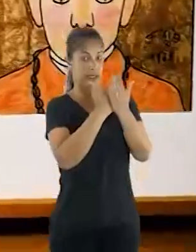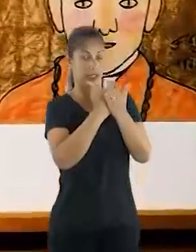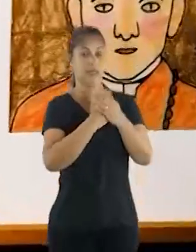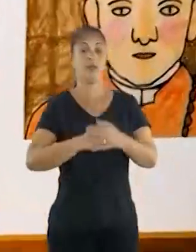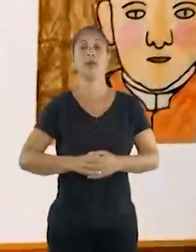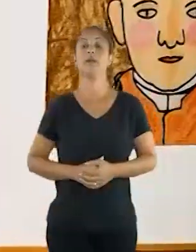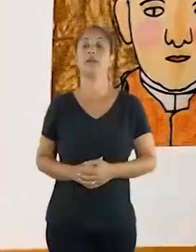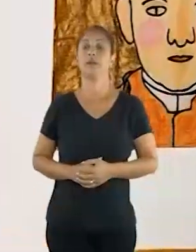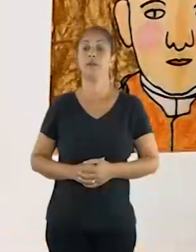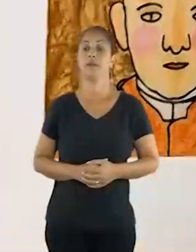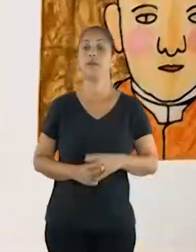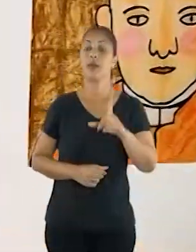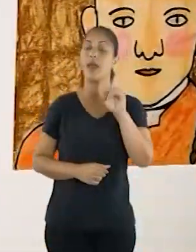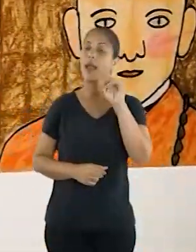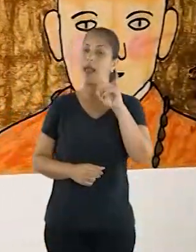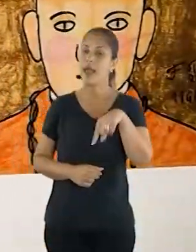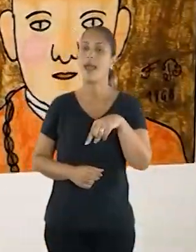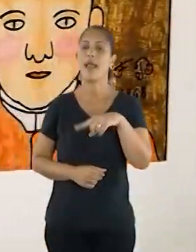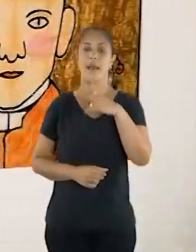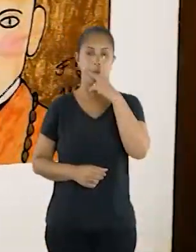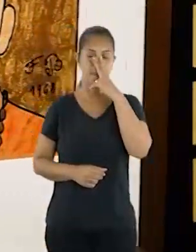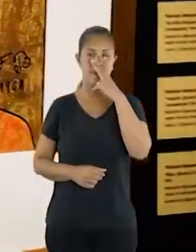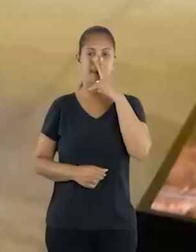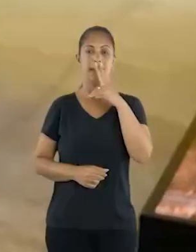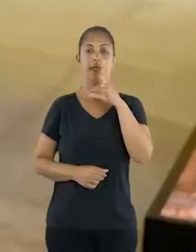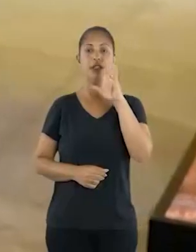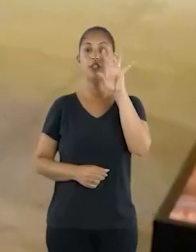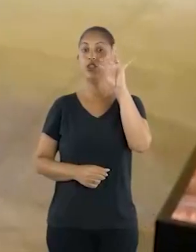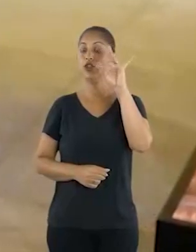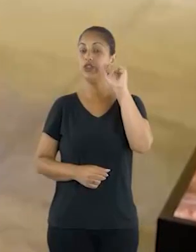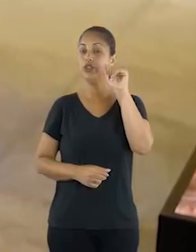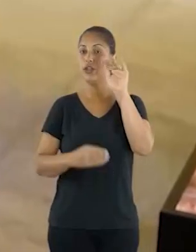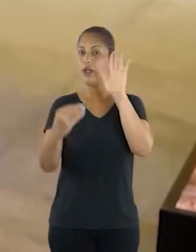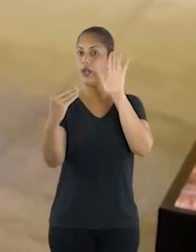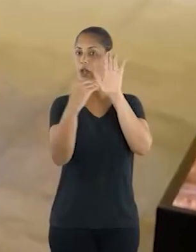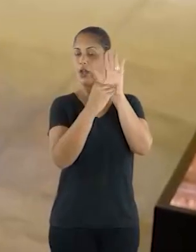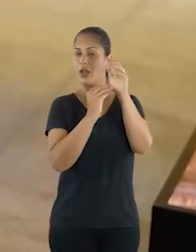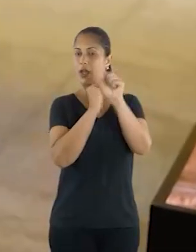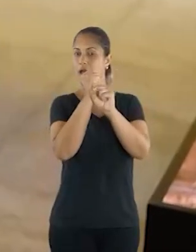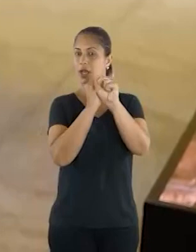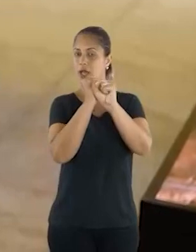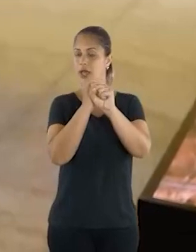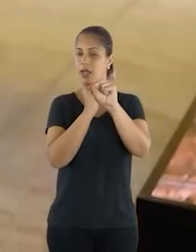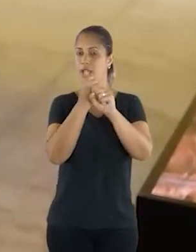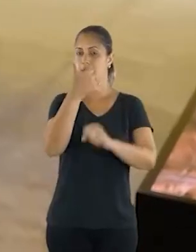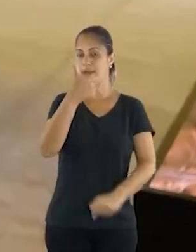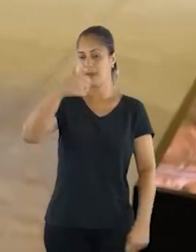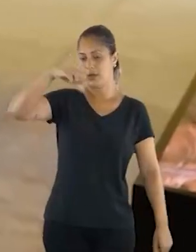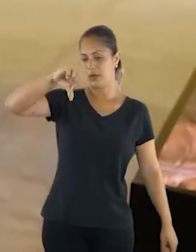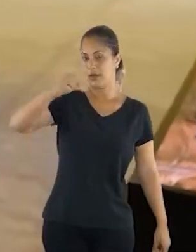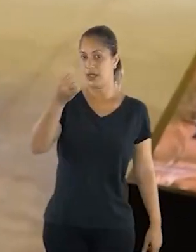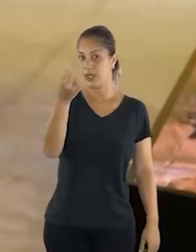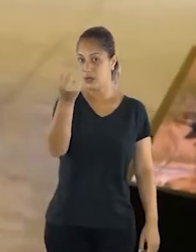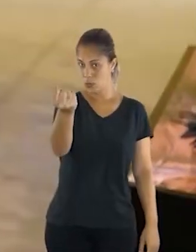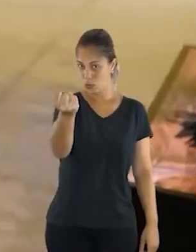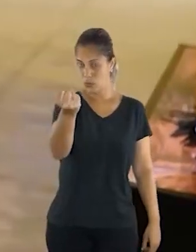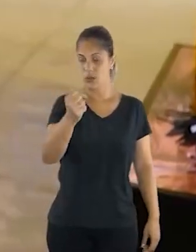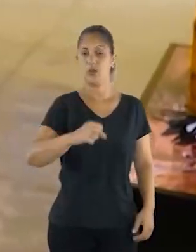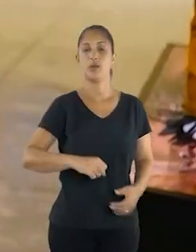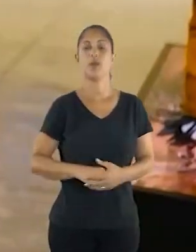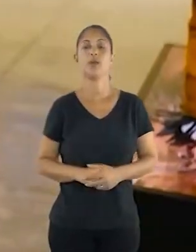de Brenan, eles são datados de 68. Foi quando ele fez os desenhos.